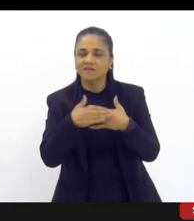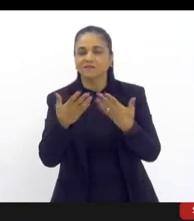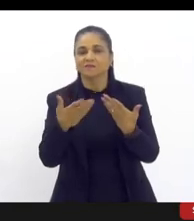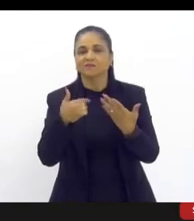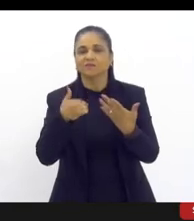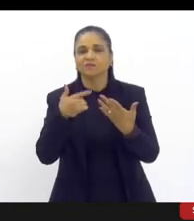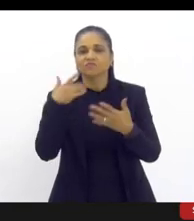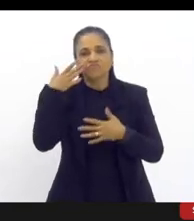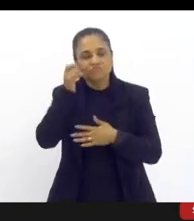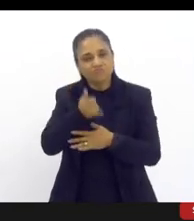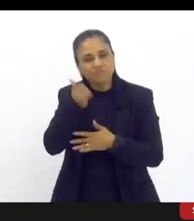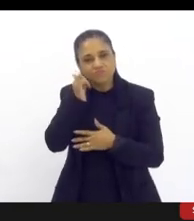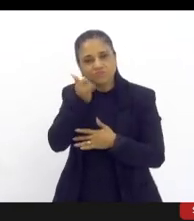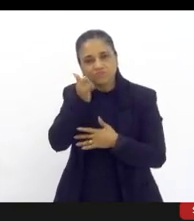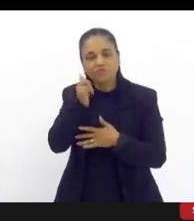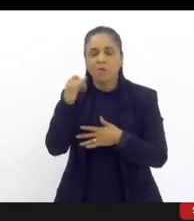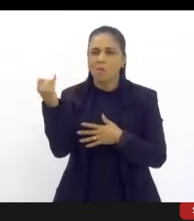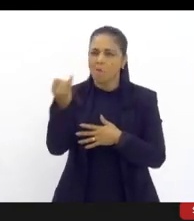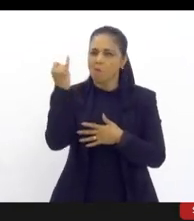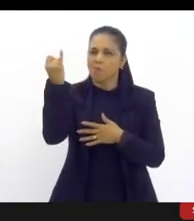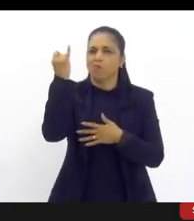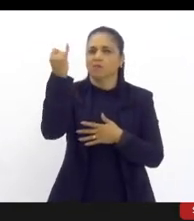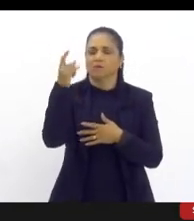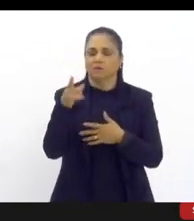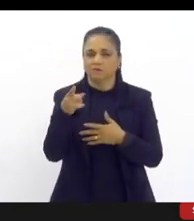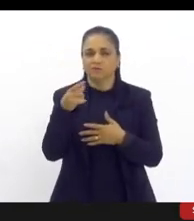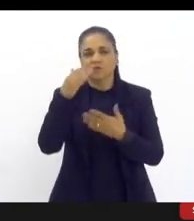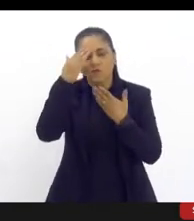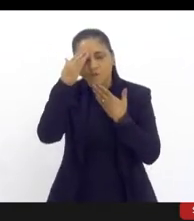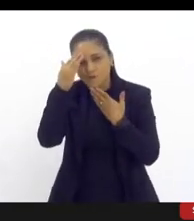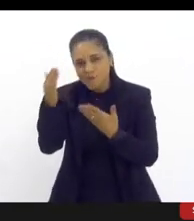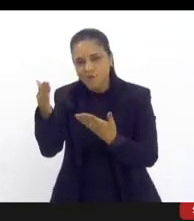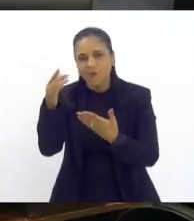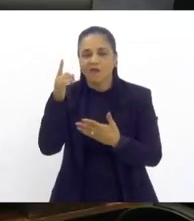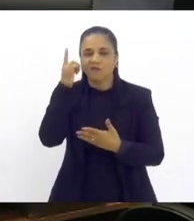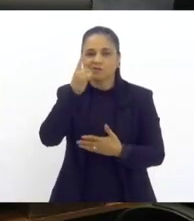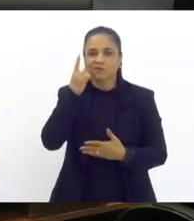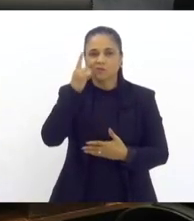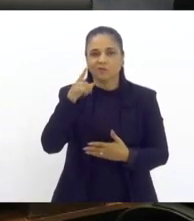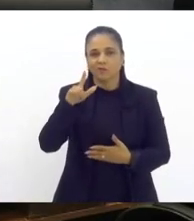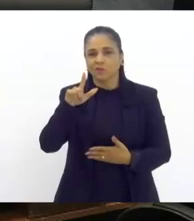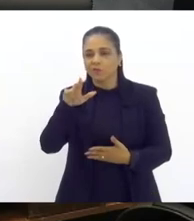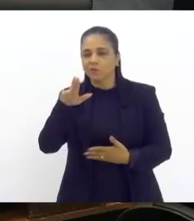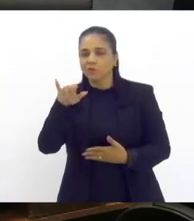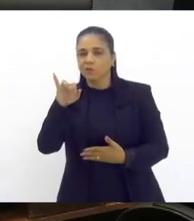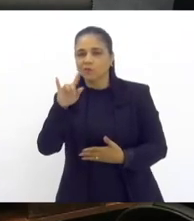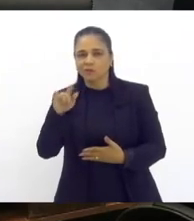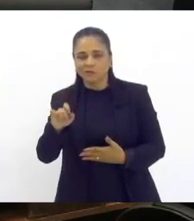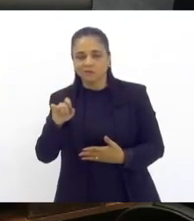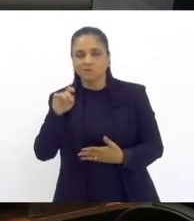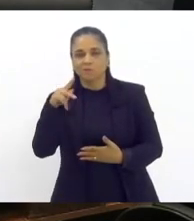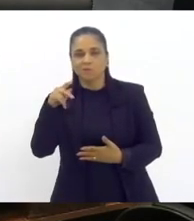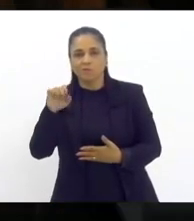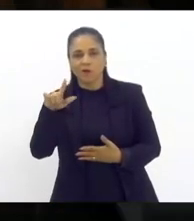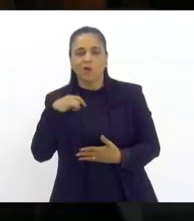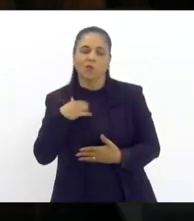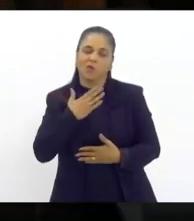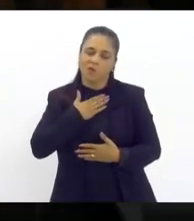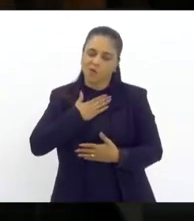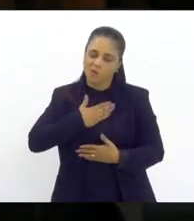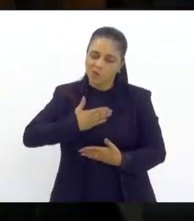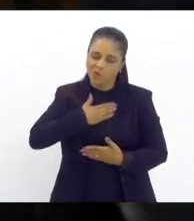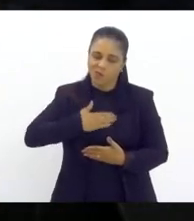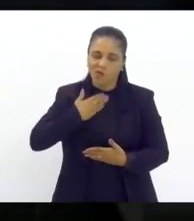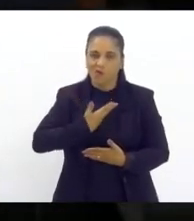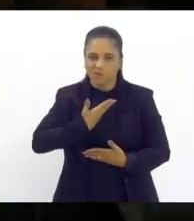que o senhor tem muitas coisas importantes a falar. Muito obrigado, deputado. Eu que agradeço. Luiz Paulo, um grande amigo. Obrigado, deputado. Conceder uma parte